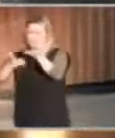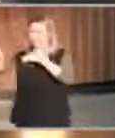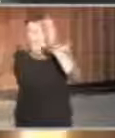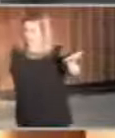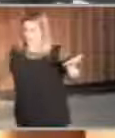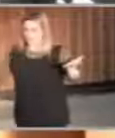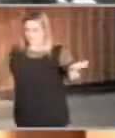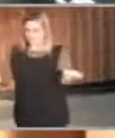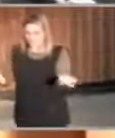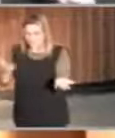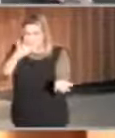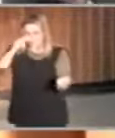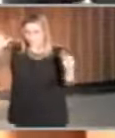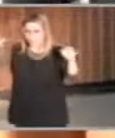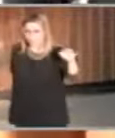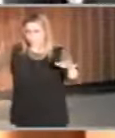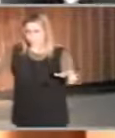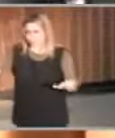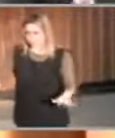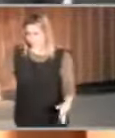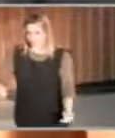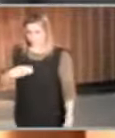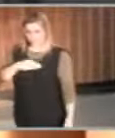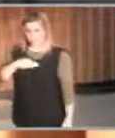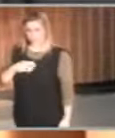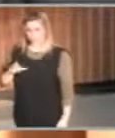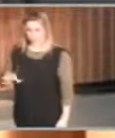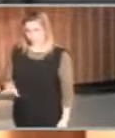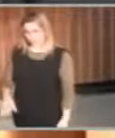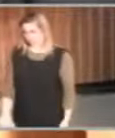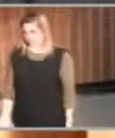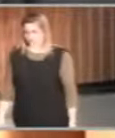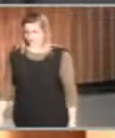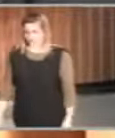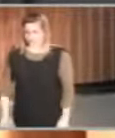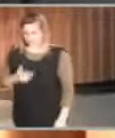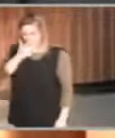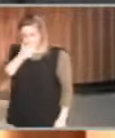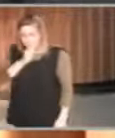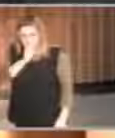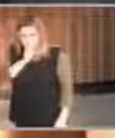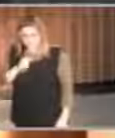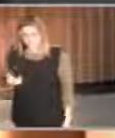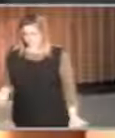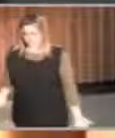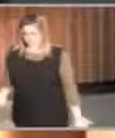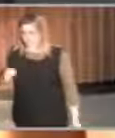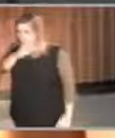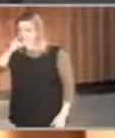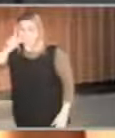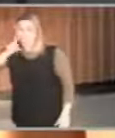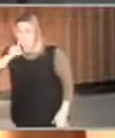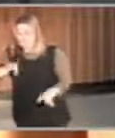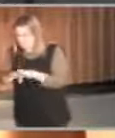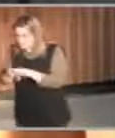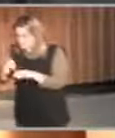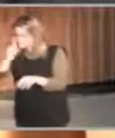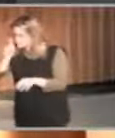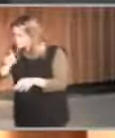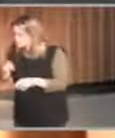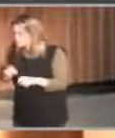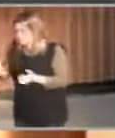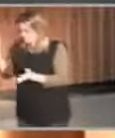mesma paixão ali colocada. A gente vê isso acontecendo hoje nos Estados Unidos. E